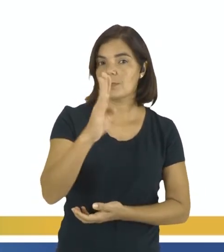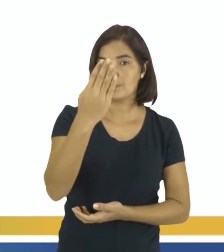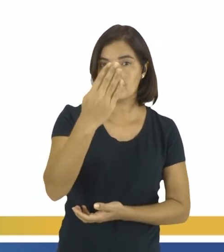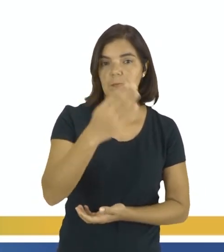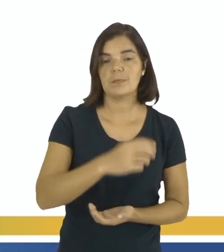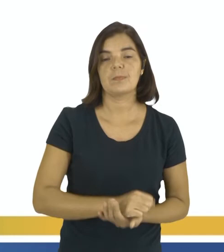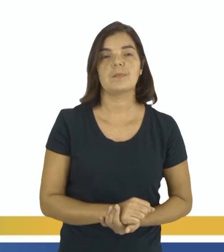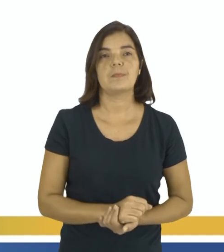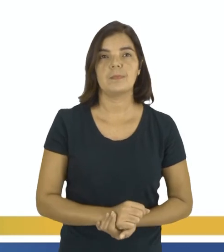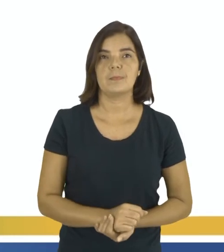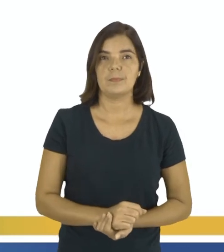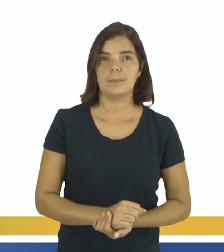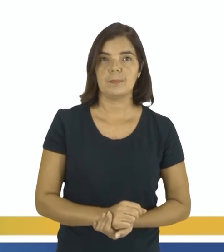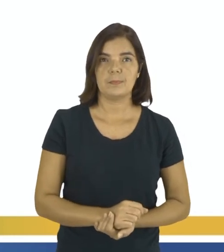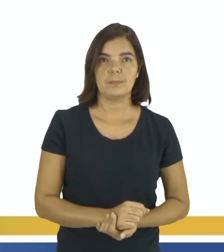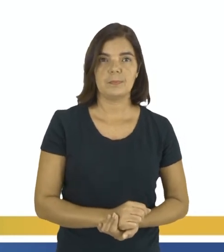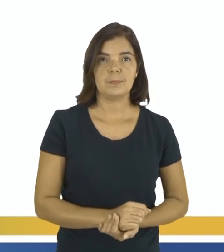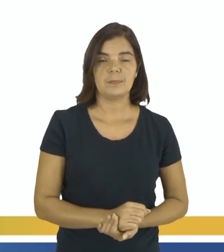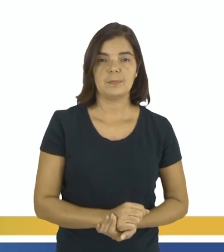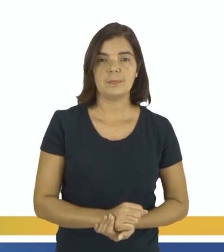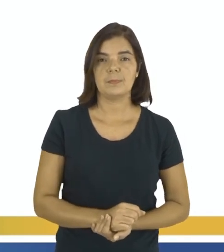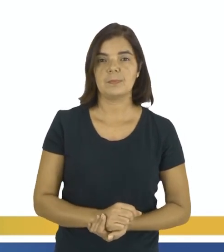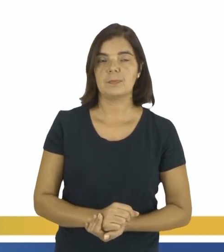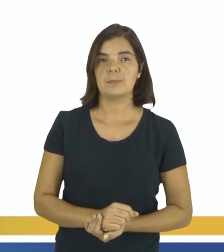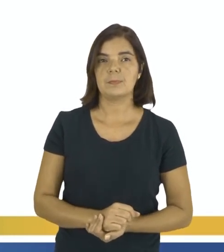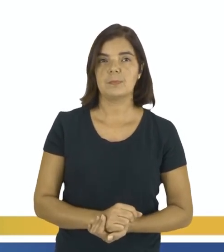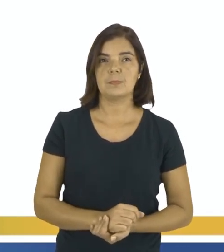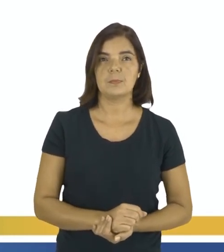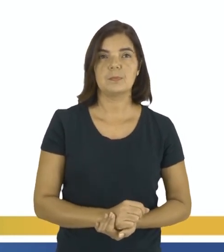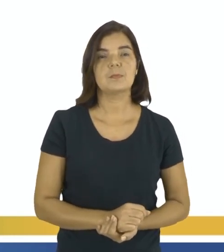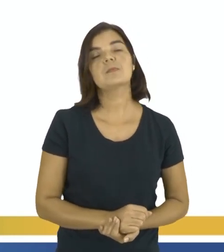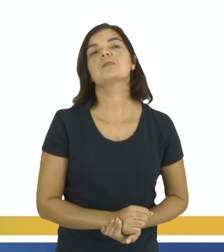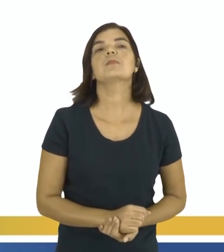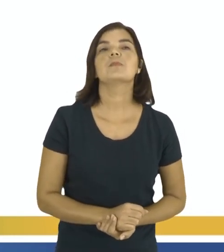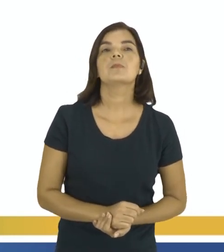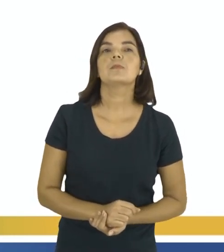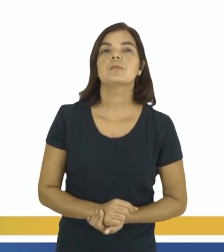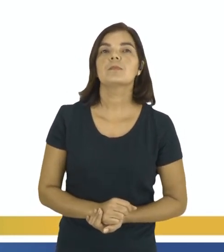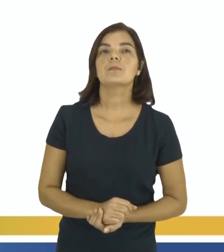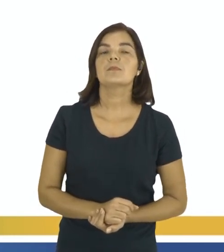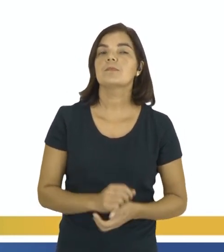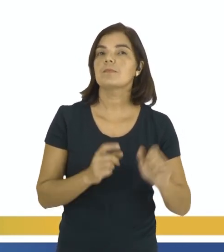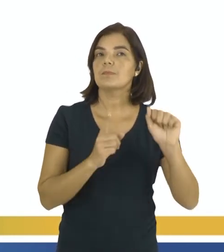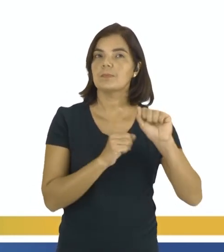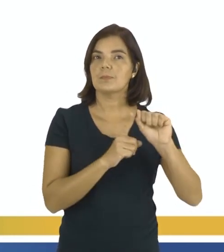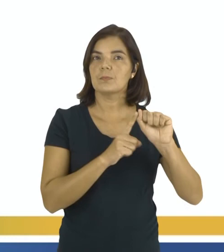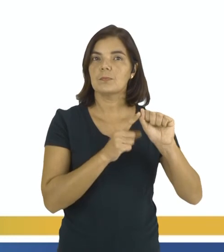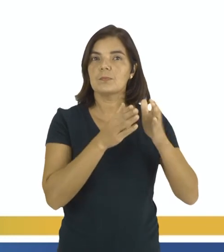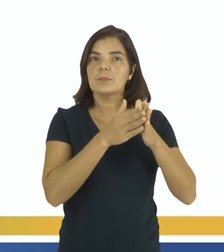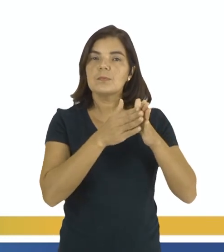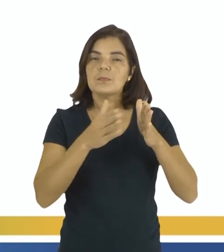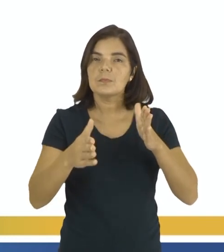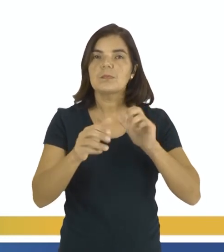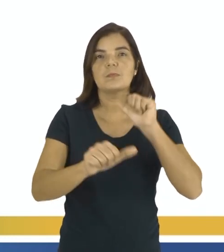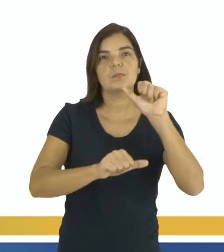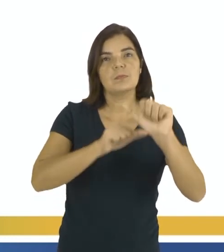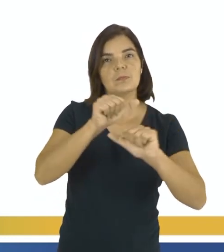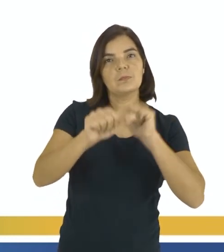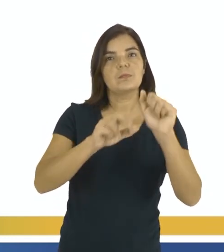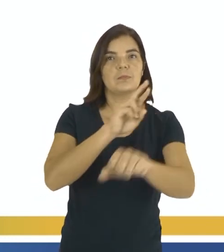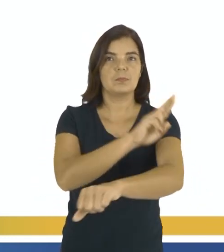F para as afirmações falsas. Letra A. O processo